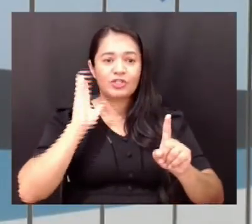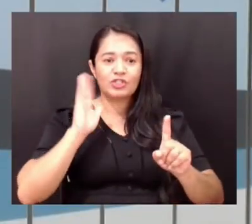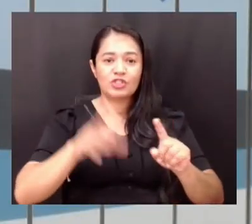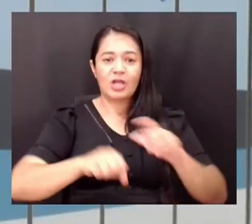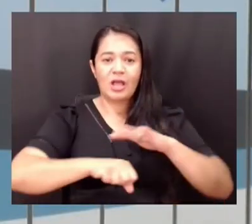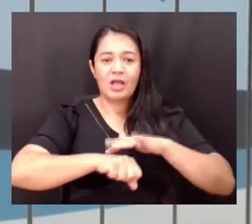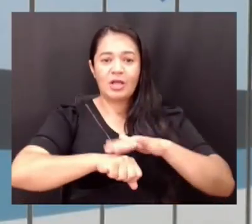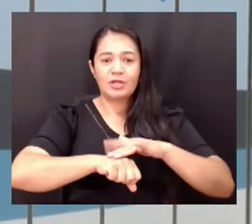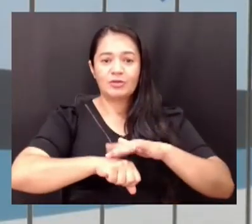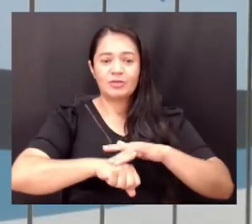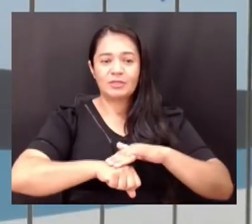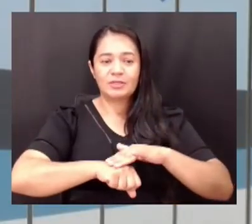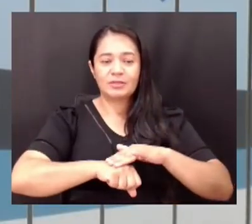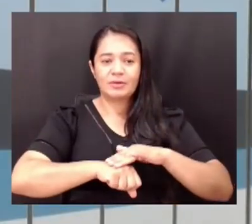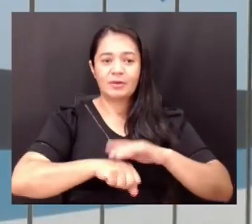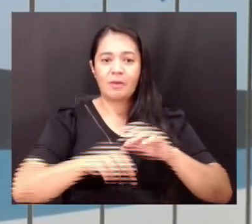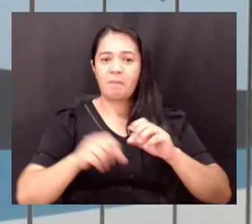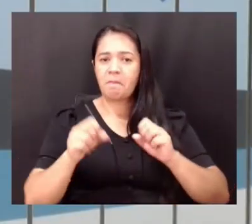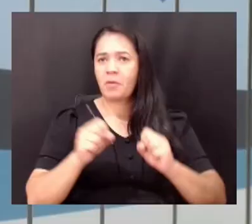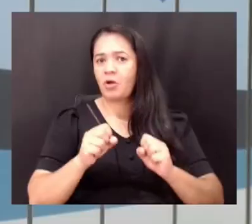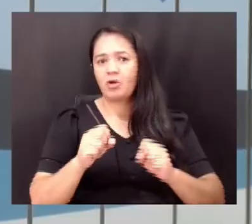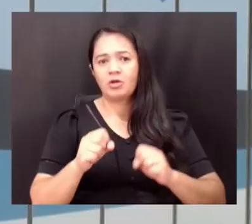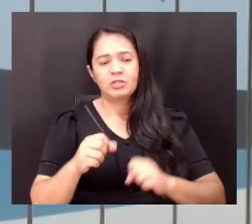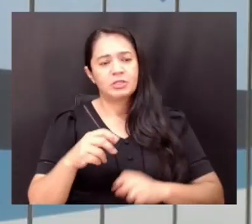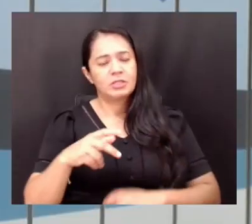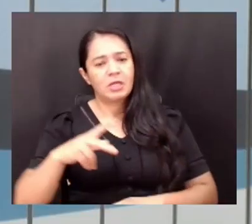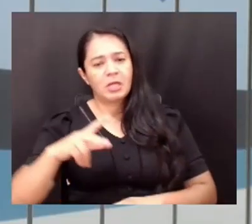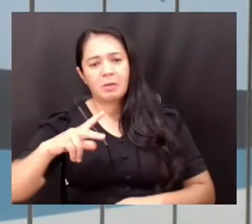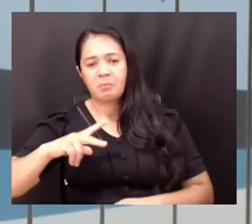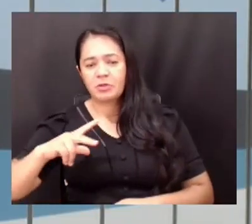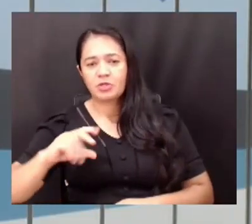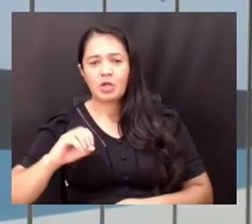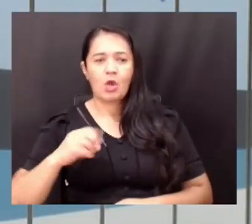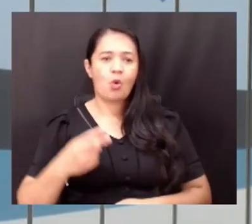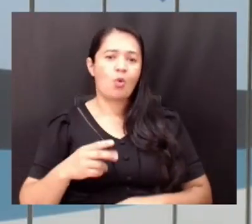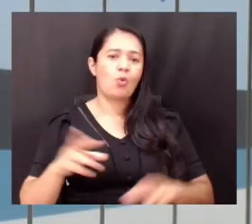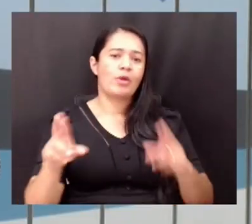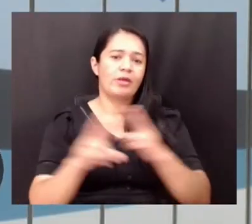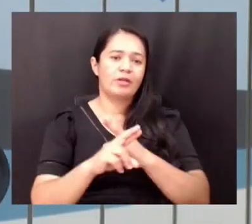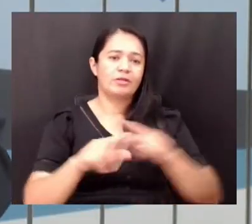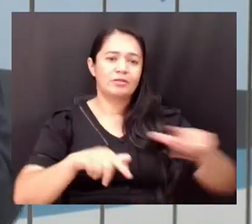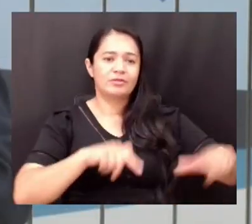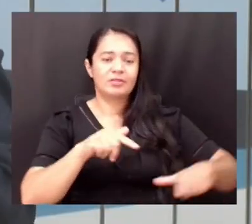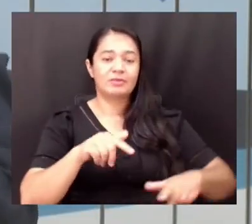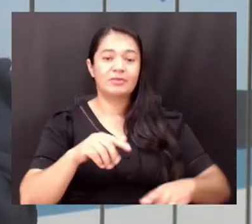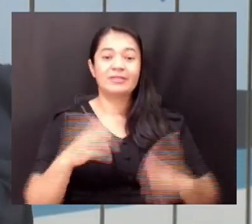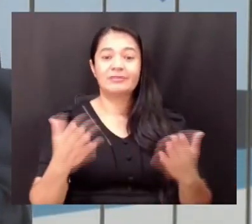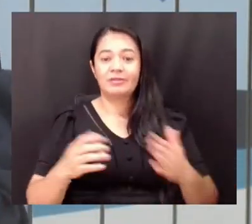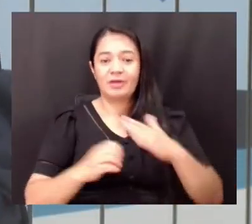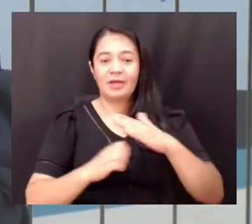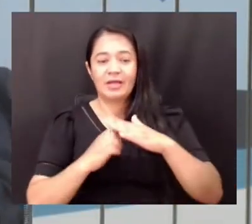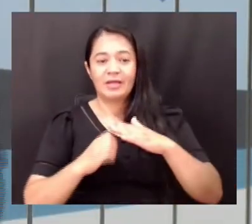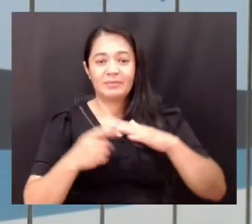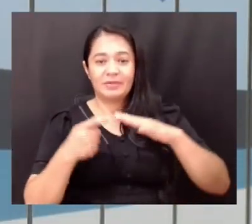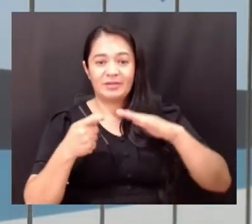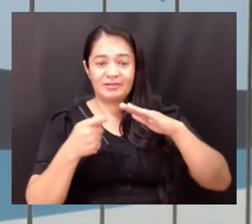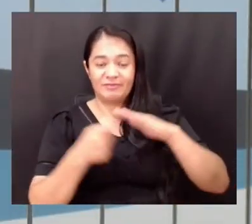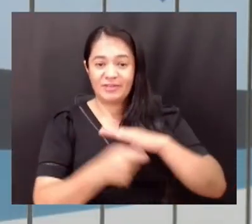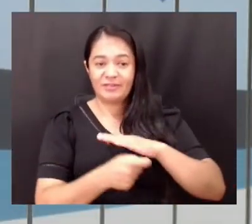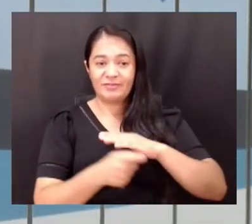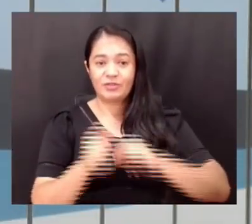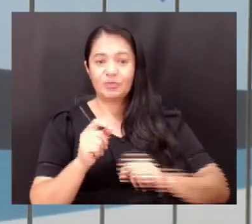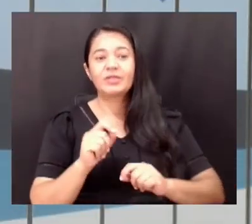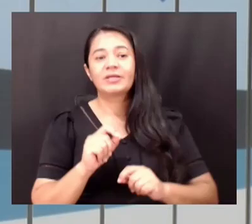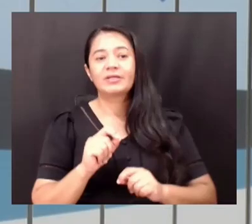que pode ser algo pessoal ou relacionado ao trabalho, e a empresa vai investir na reabilitação dele, sai muito